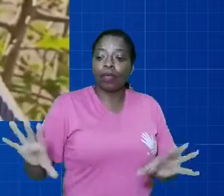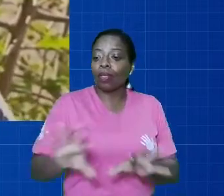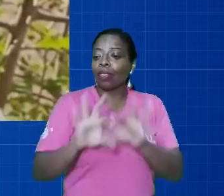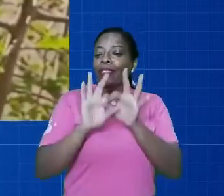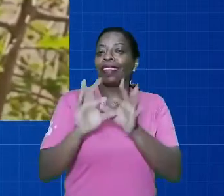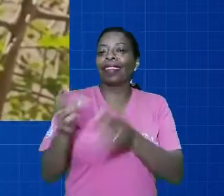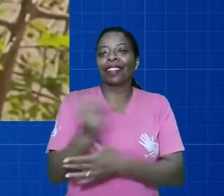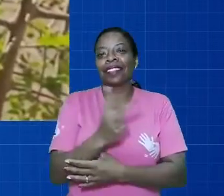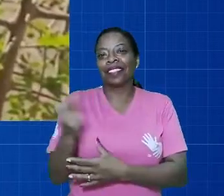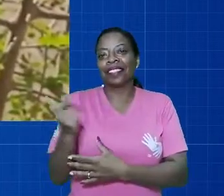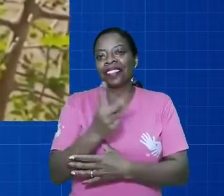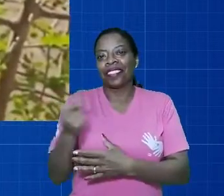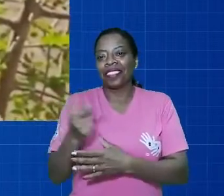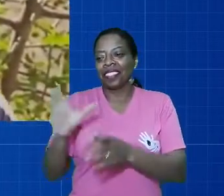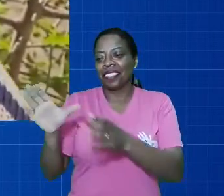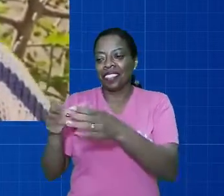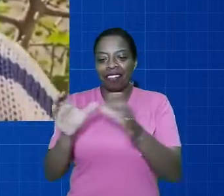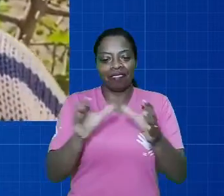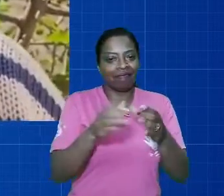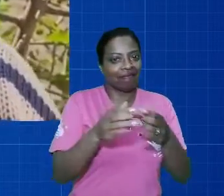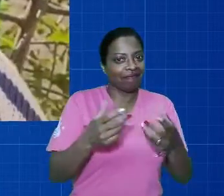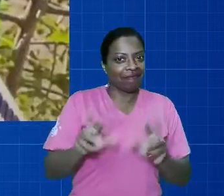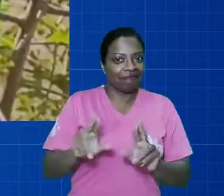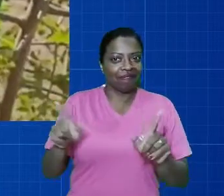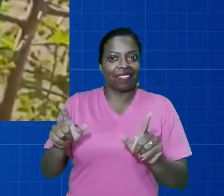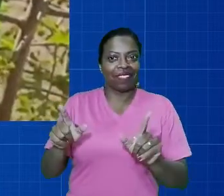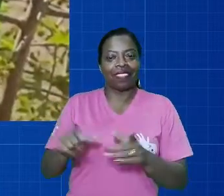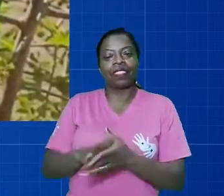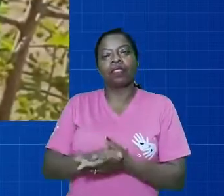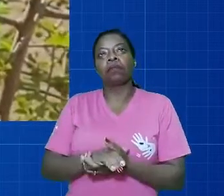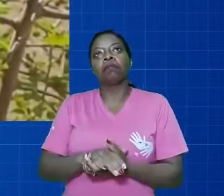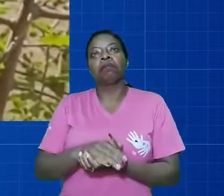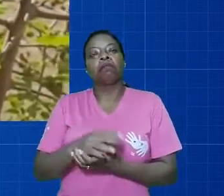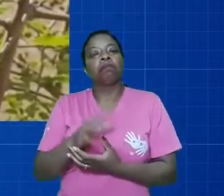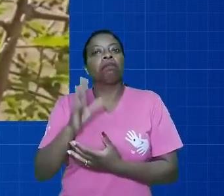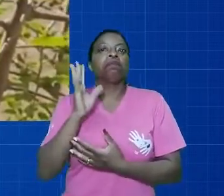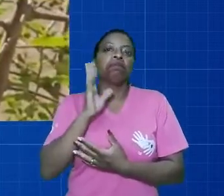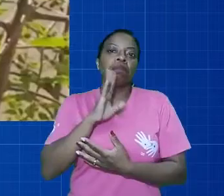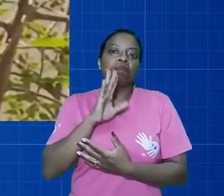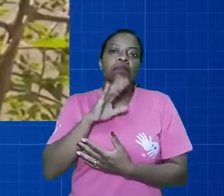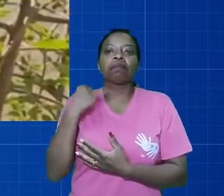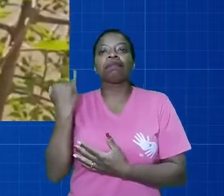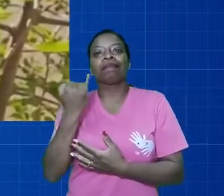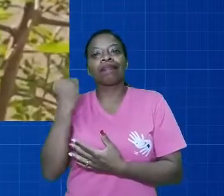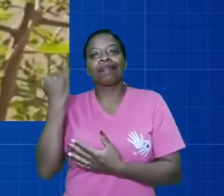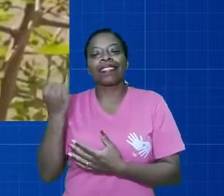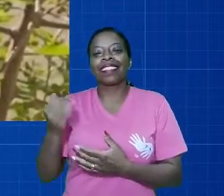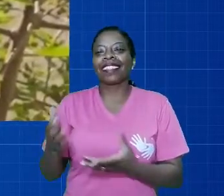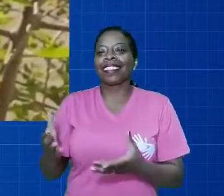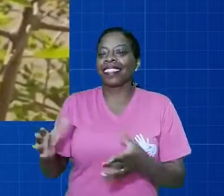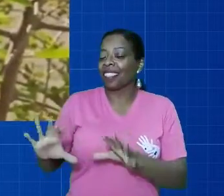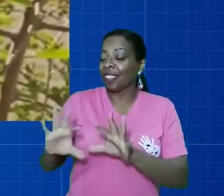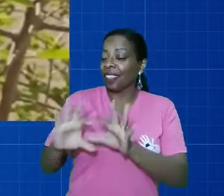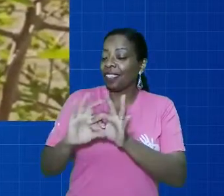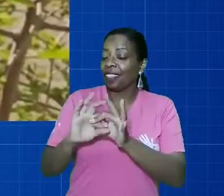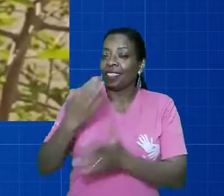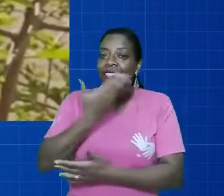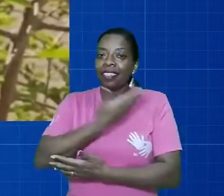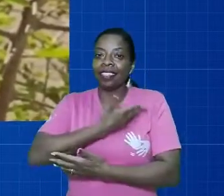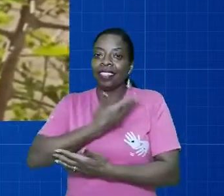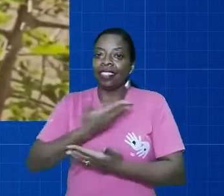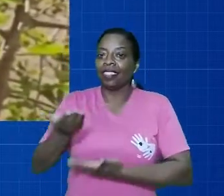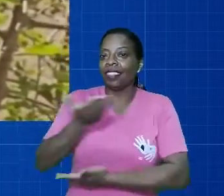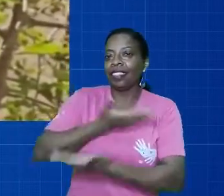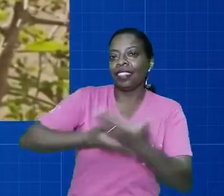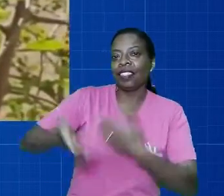estavam postos a partir daquele momento. Então foi muito interessante esse vínculo de amizade, as conquistas, o empenho